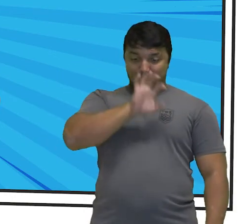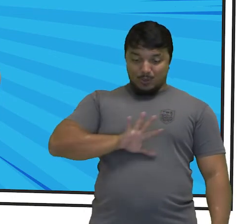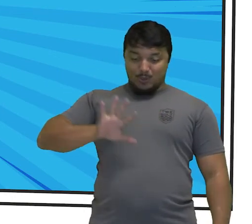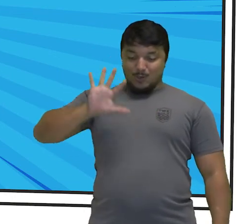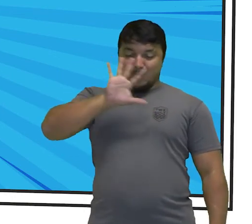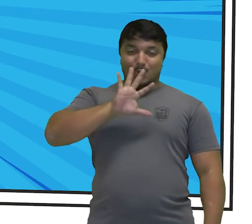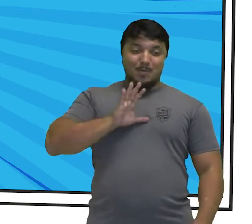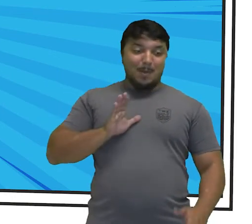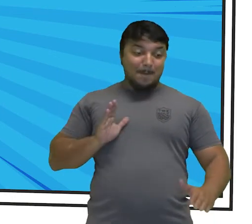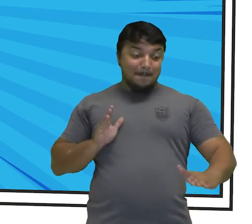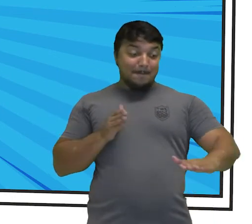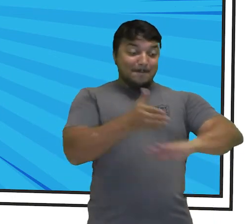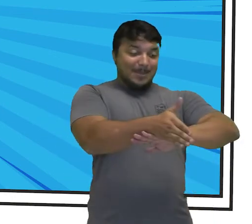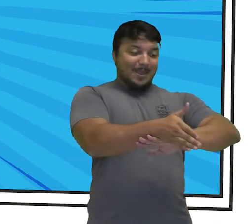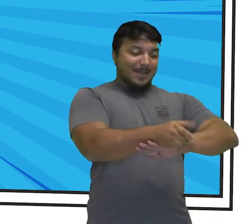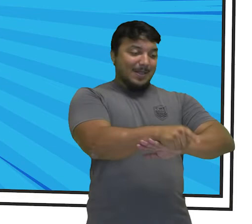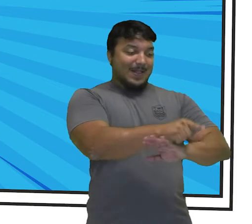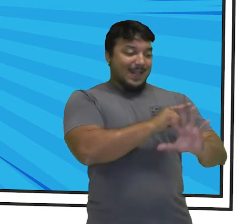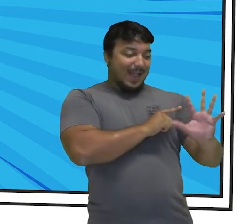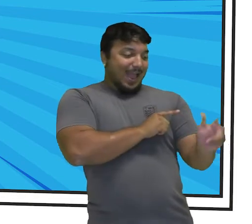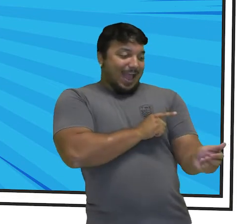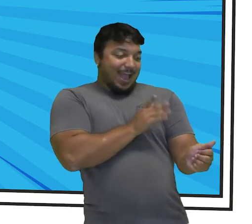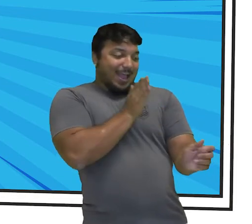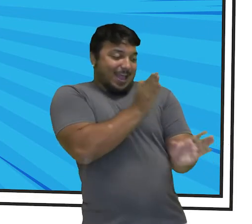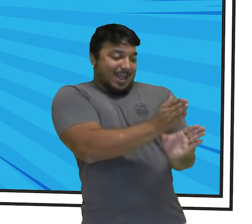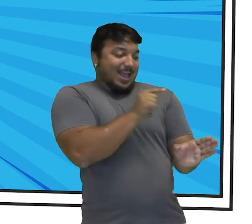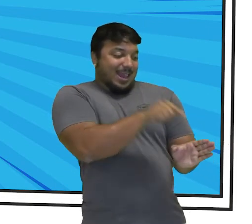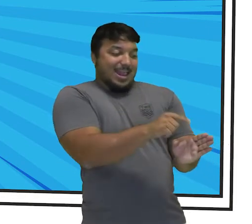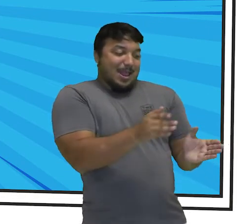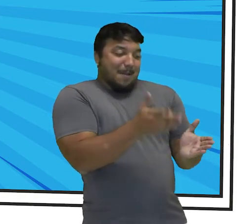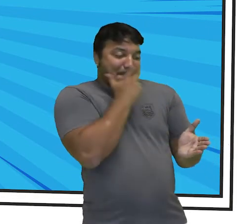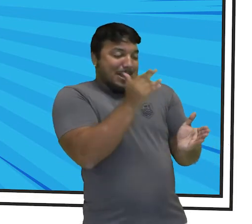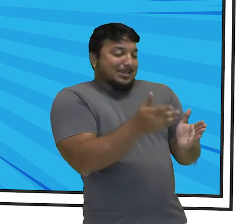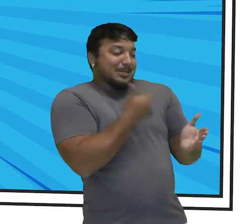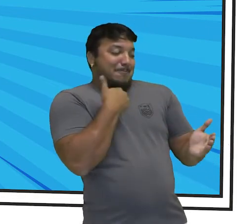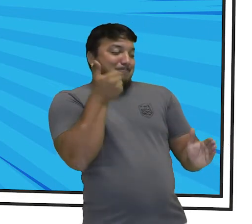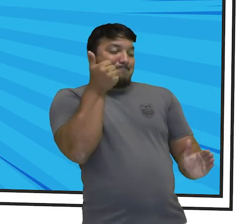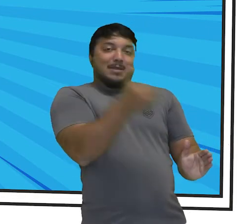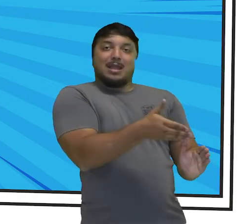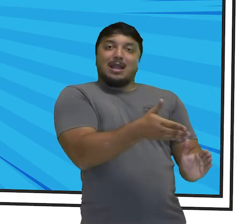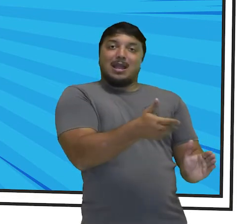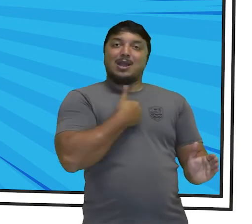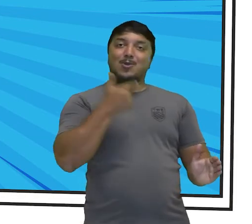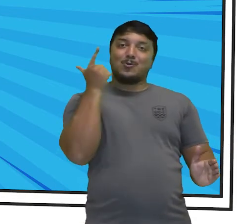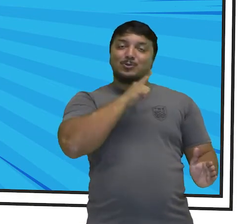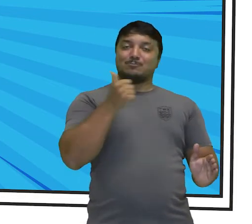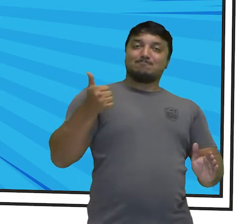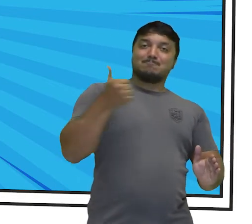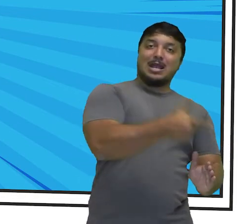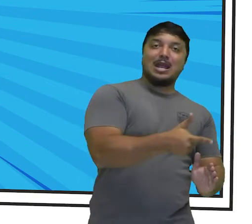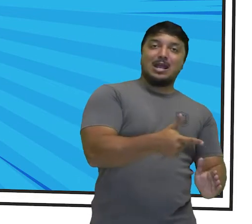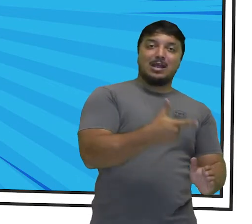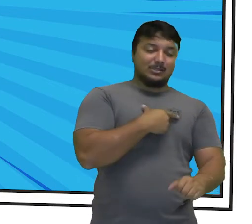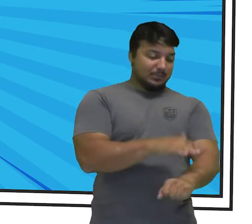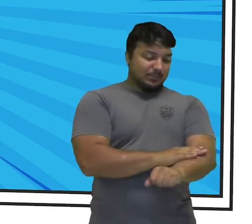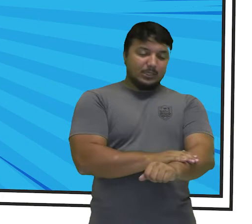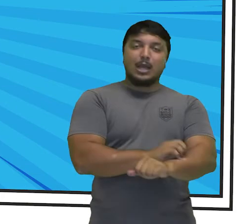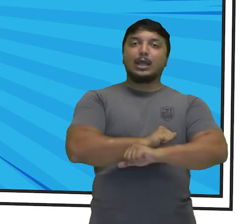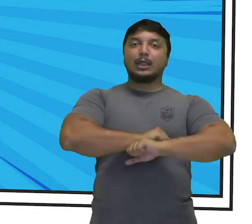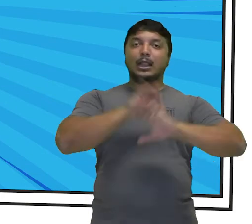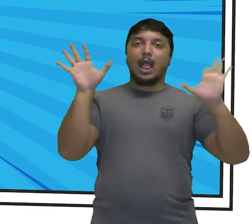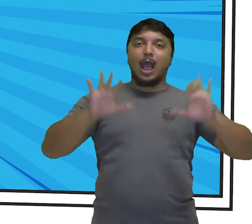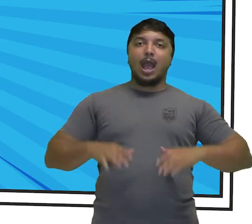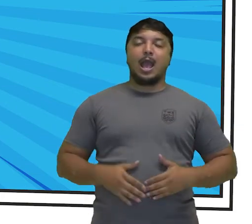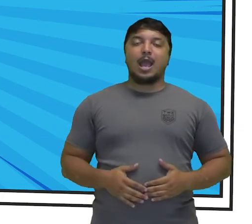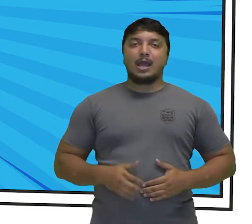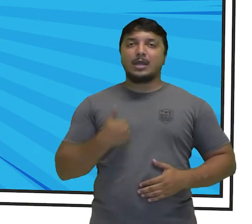te invadindo, africano, porque tu és inferior. Quem tem a pele clara,